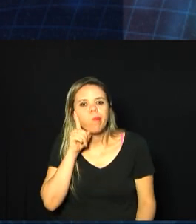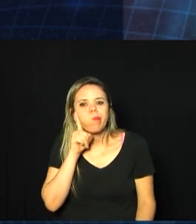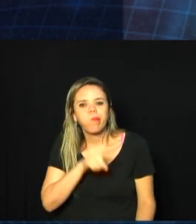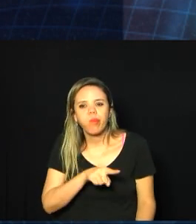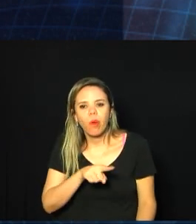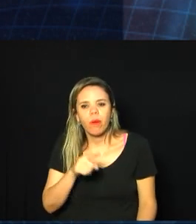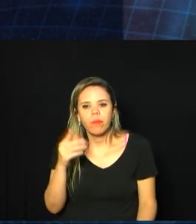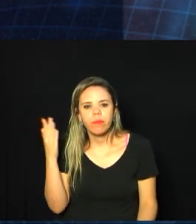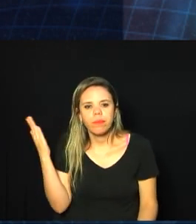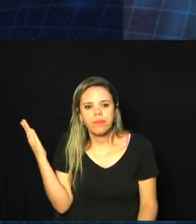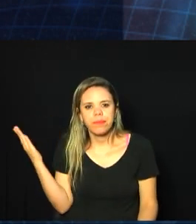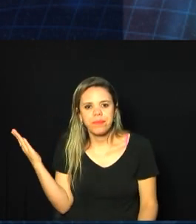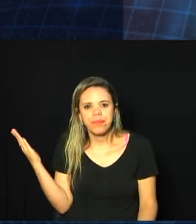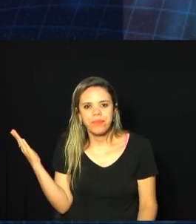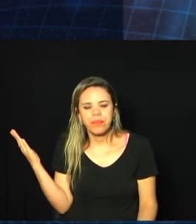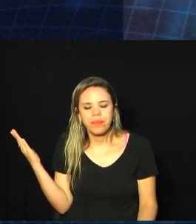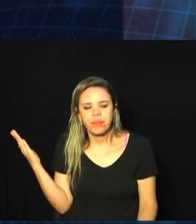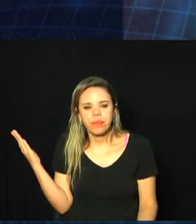28.969, Americana,